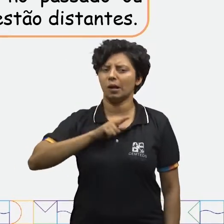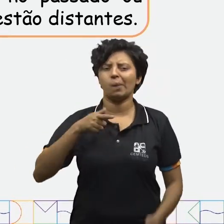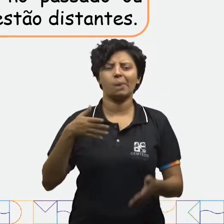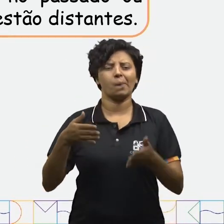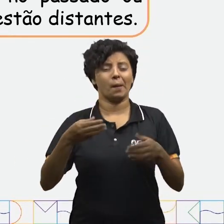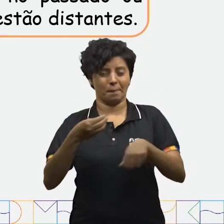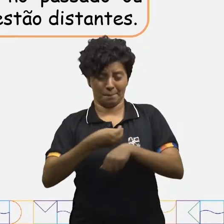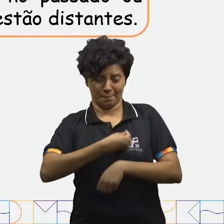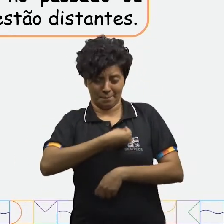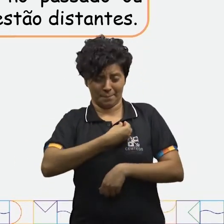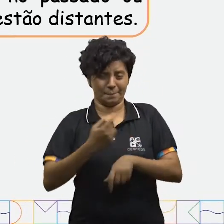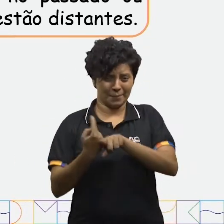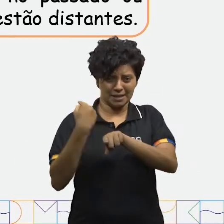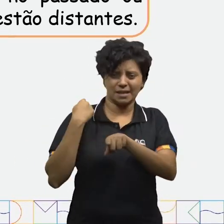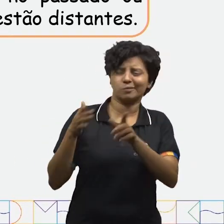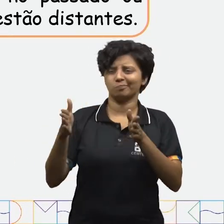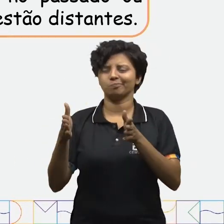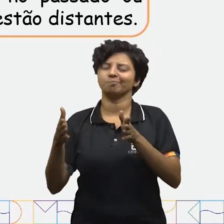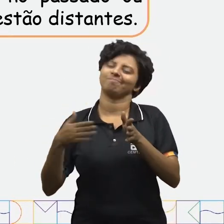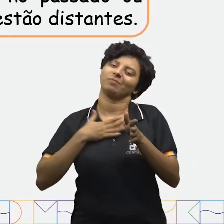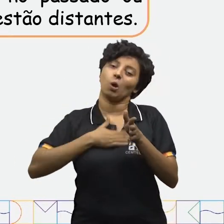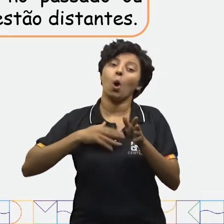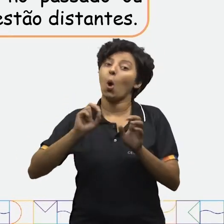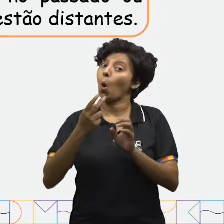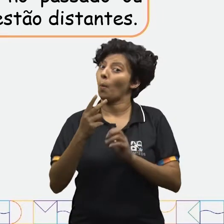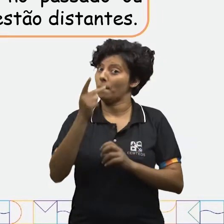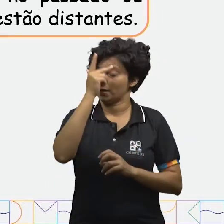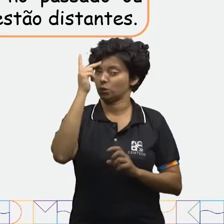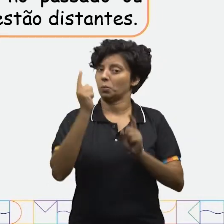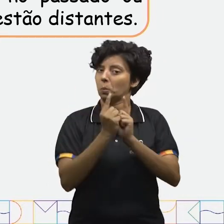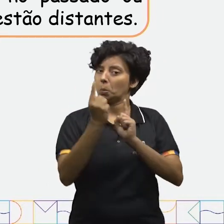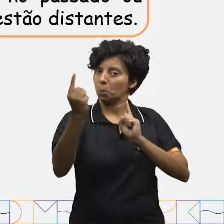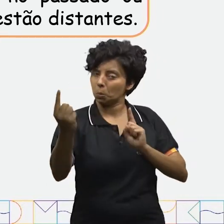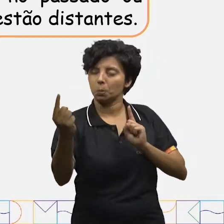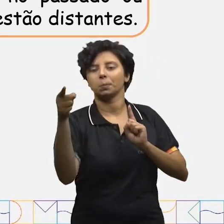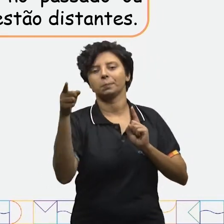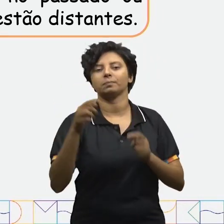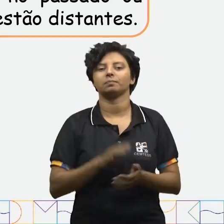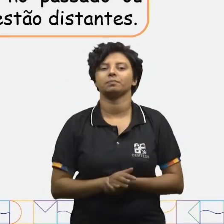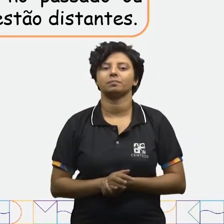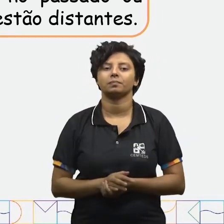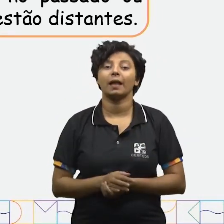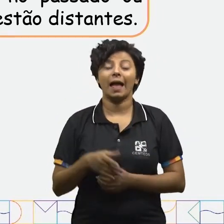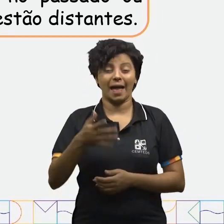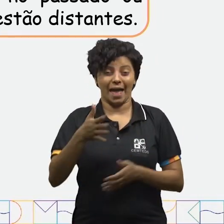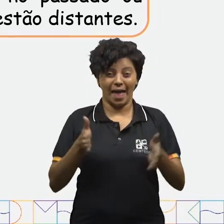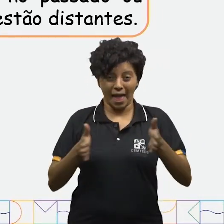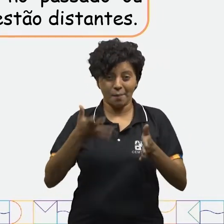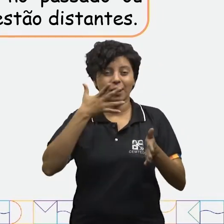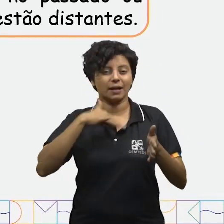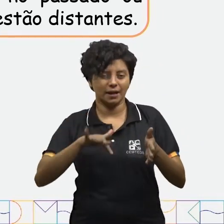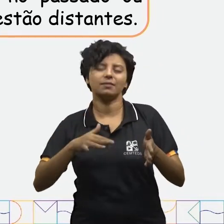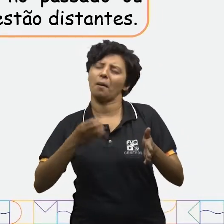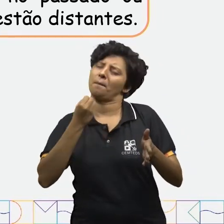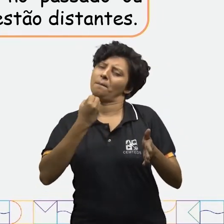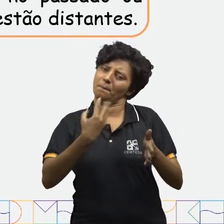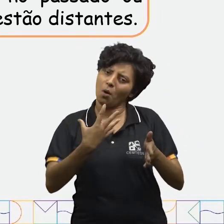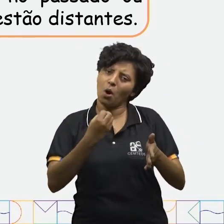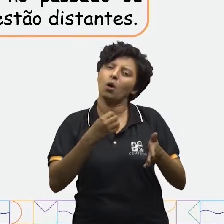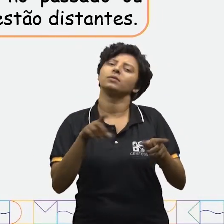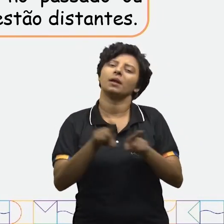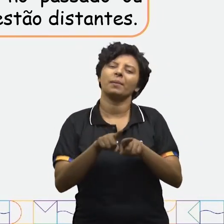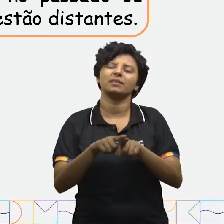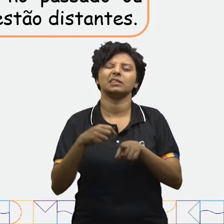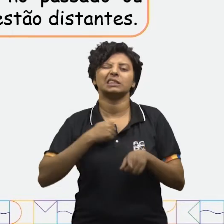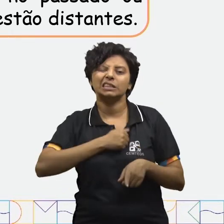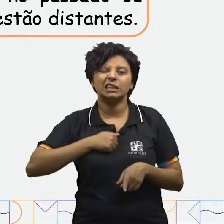de um momento vivido no passado ou de pessoas que estão distantes. Eu disse que os tempos de infância eram bons tempos e